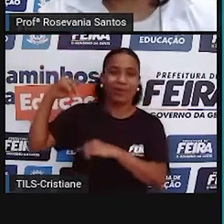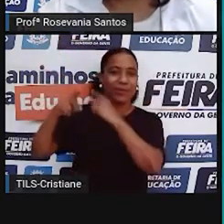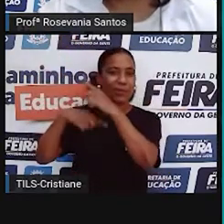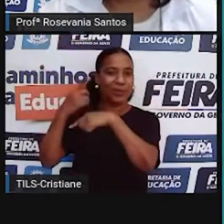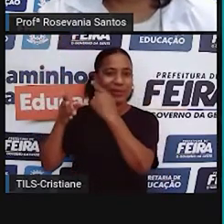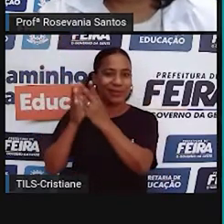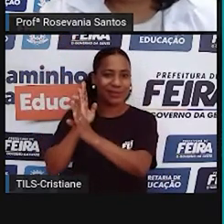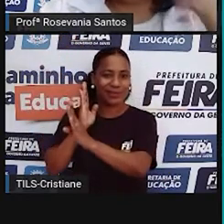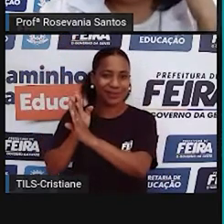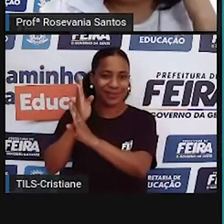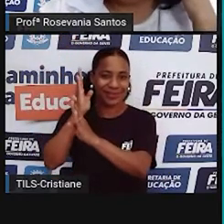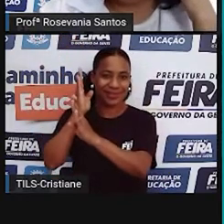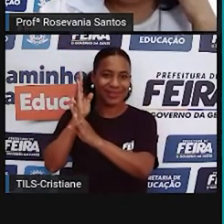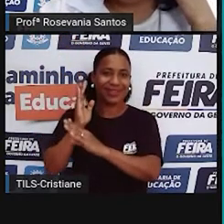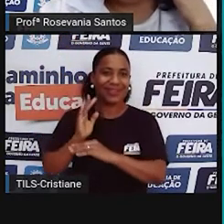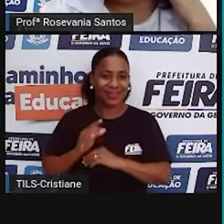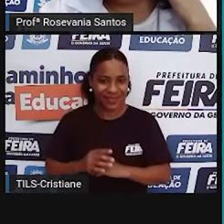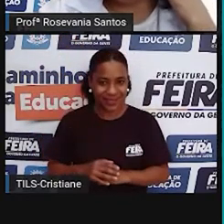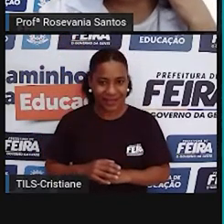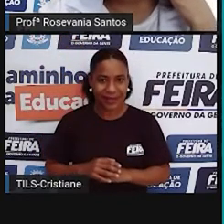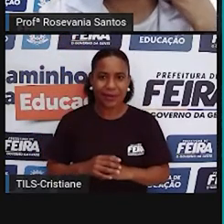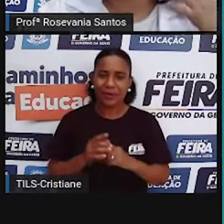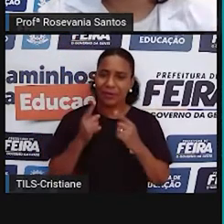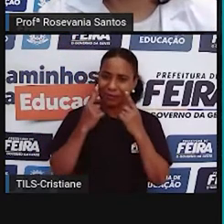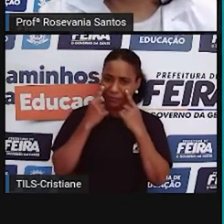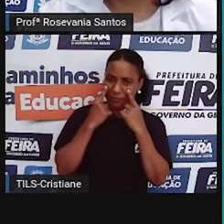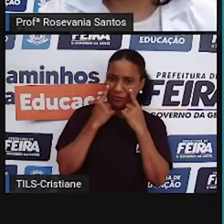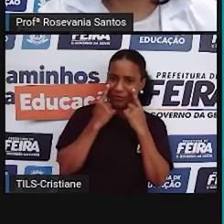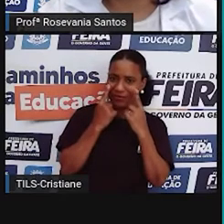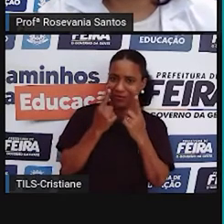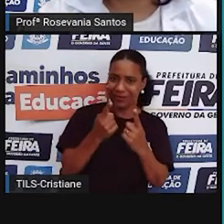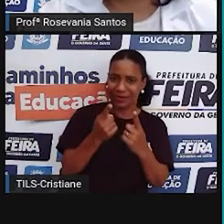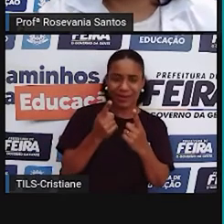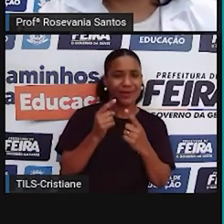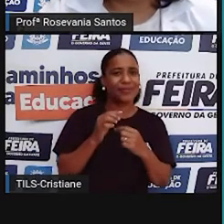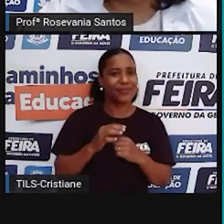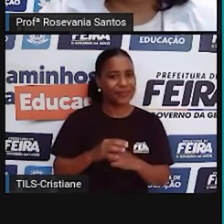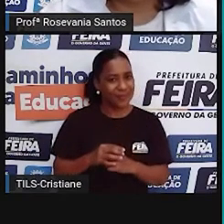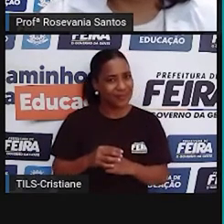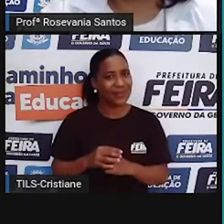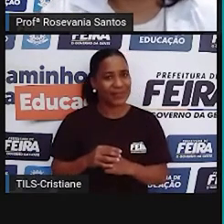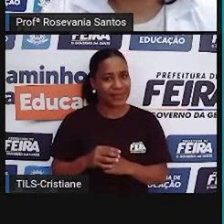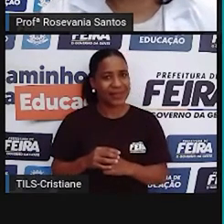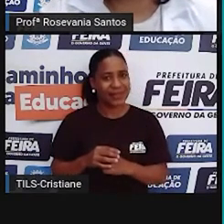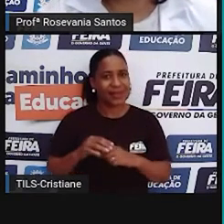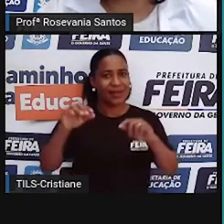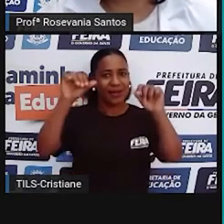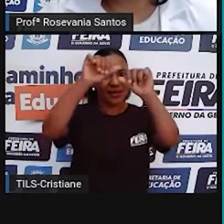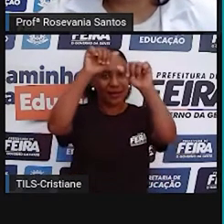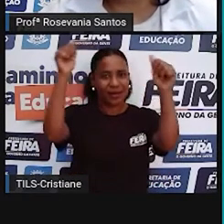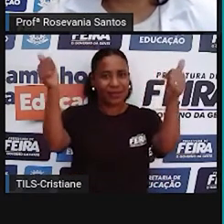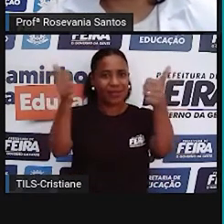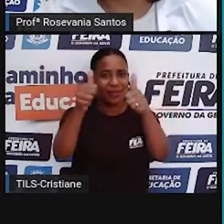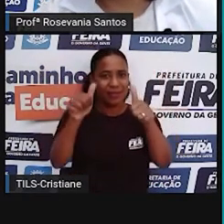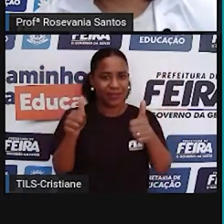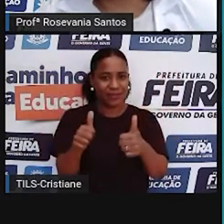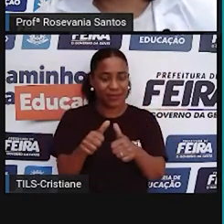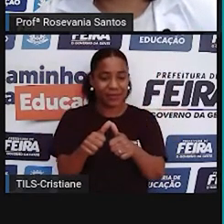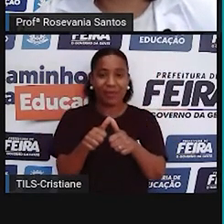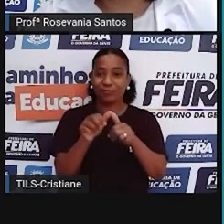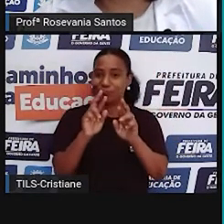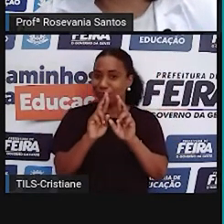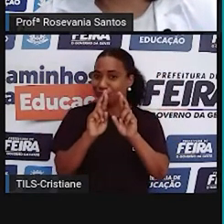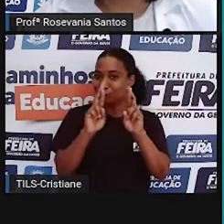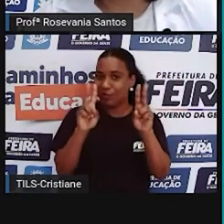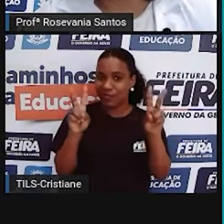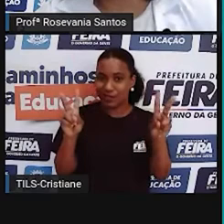Olha que mapa diferente esse, né? Que mapa diferente. Eu percebo aqui que são mapas antigos e